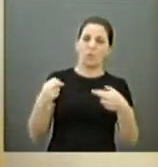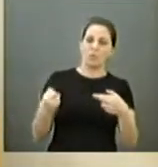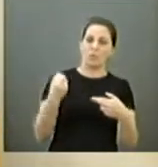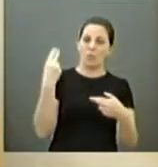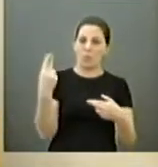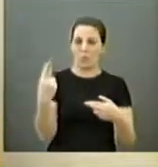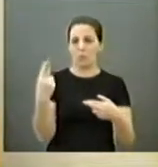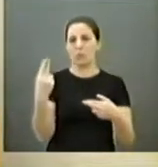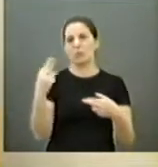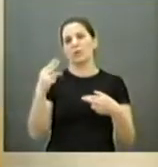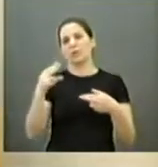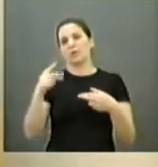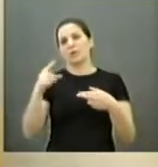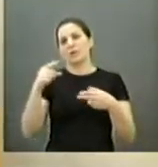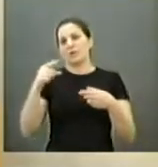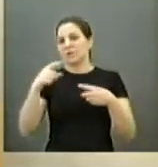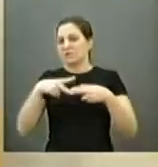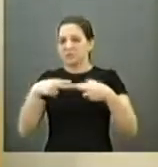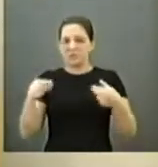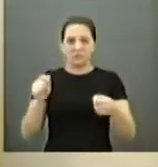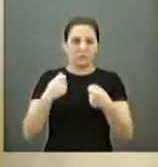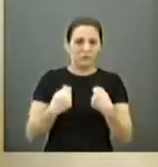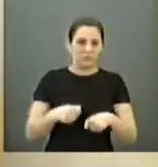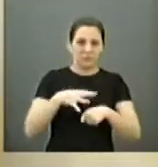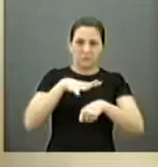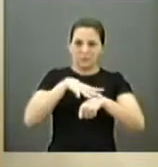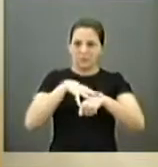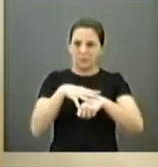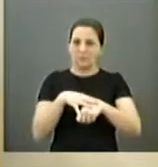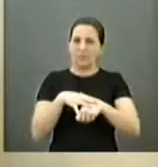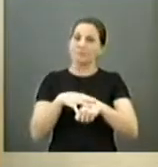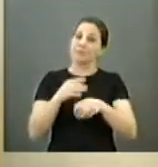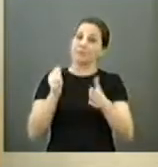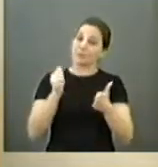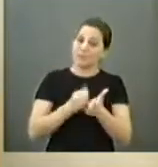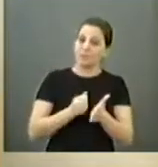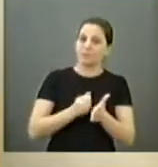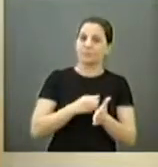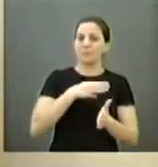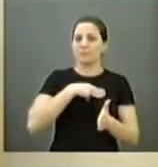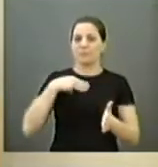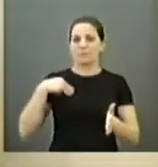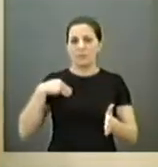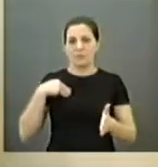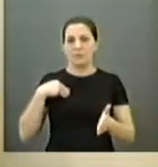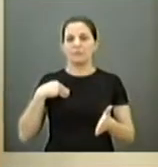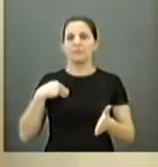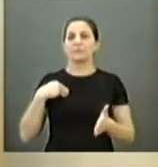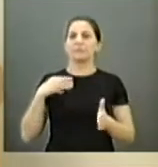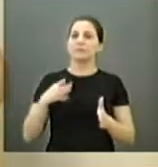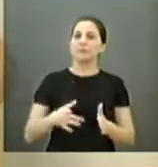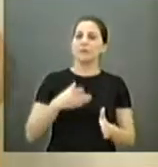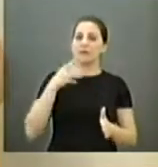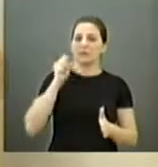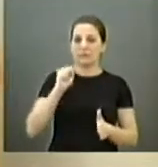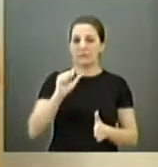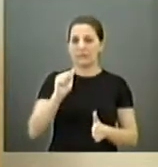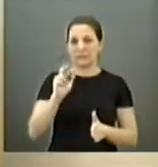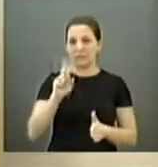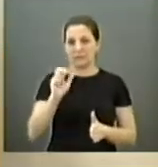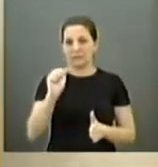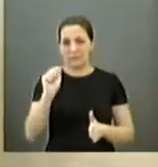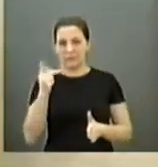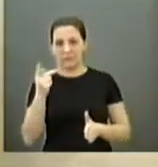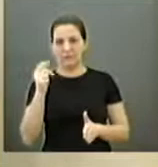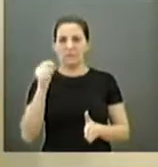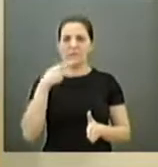do procedimento. Nós confirmamos com o Ministério, ainda que o Sara diga que houve um equívoco do Ministério da Saúde, eu